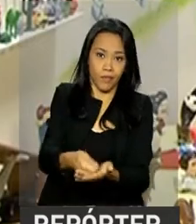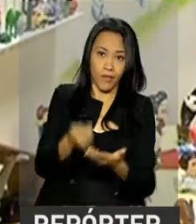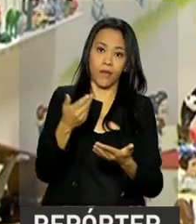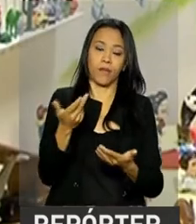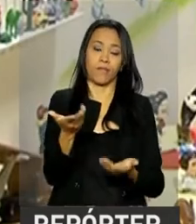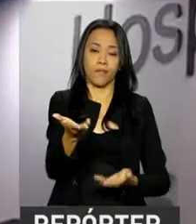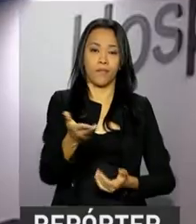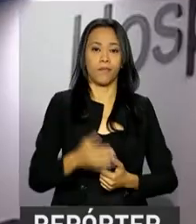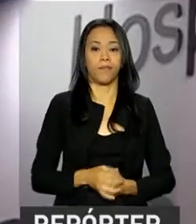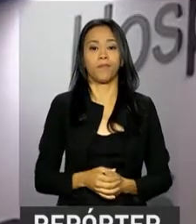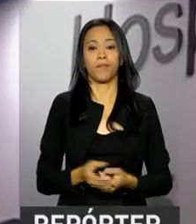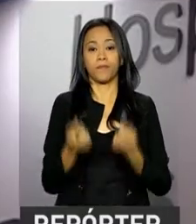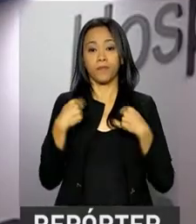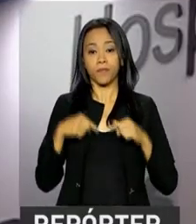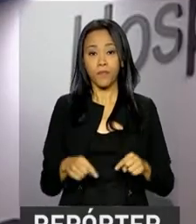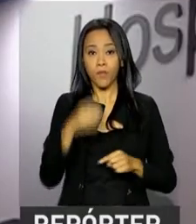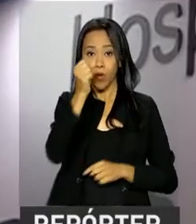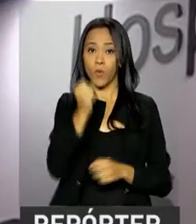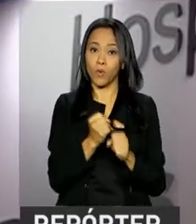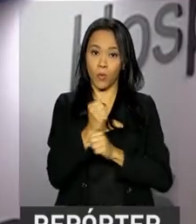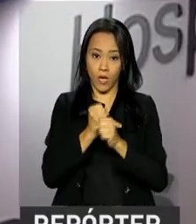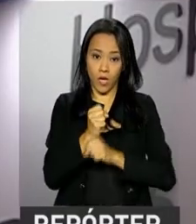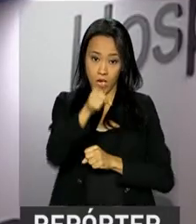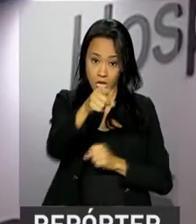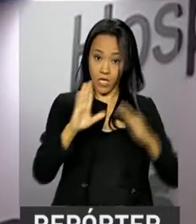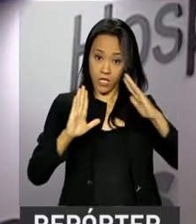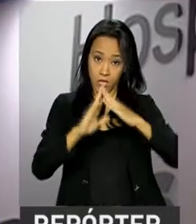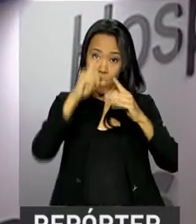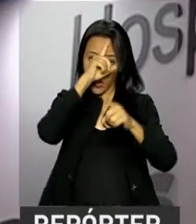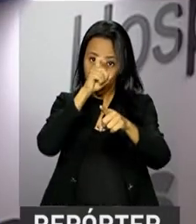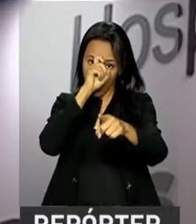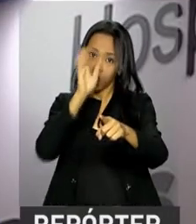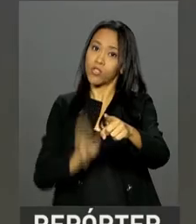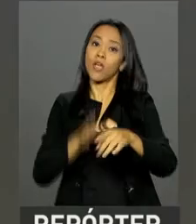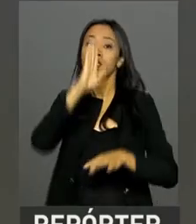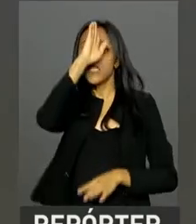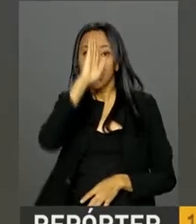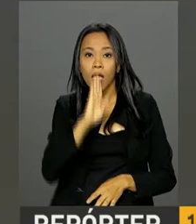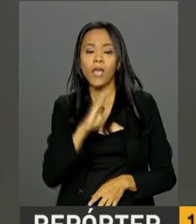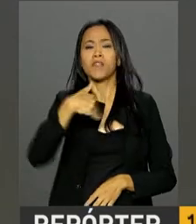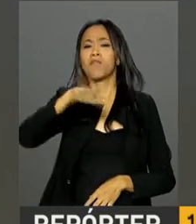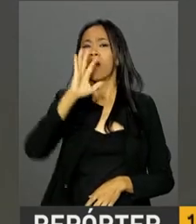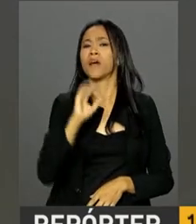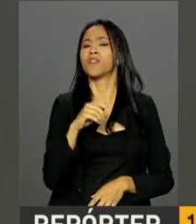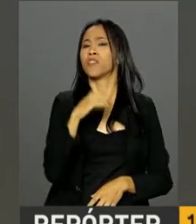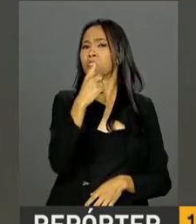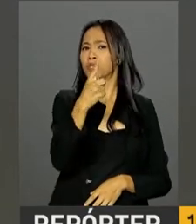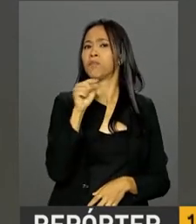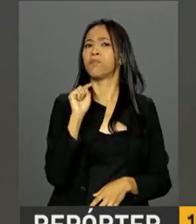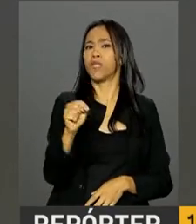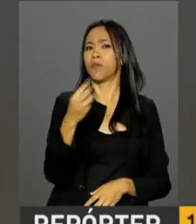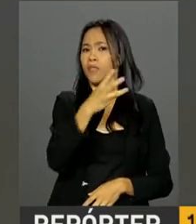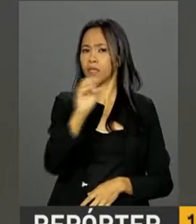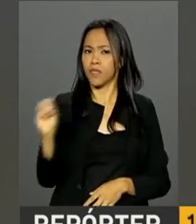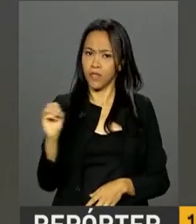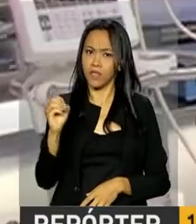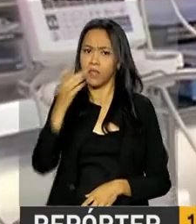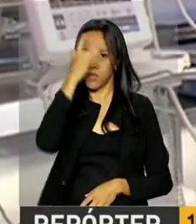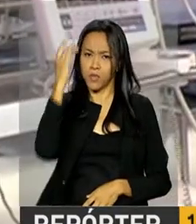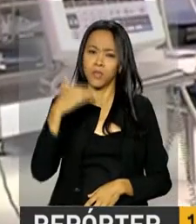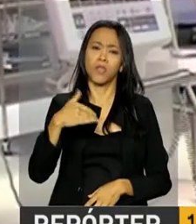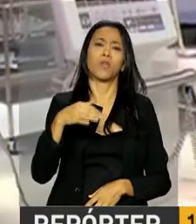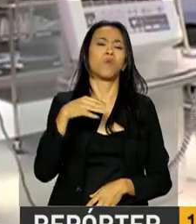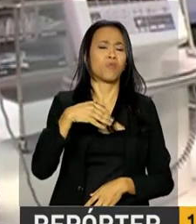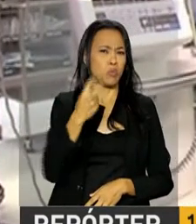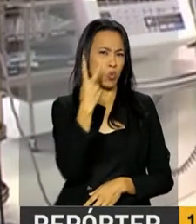esses serviços. Em 8 anos, o Hospital do Coração já atendeu de graça mais de 1.300 pacientes em aproximadamente